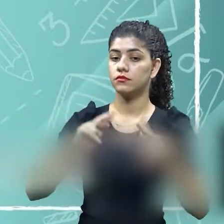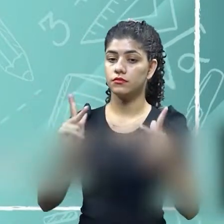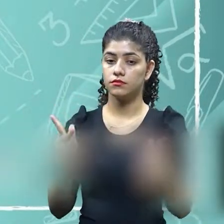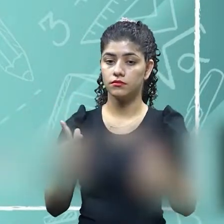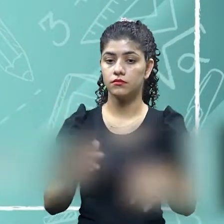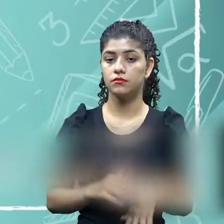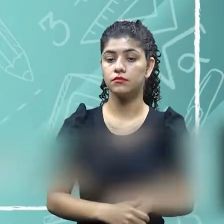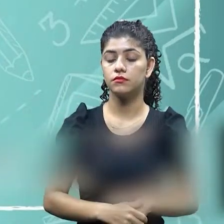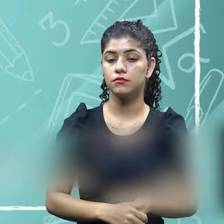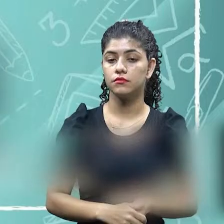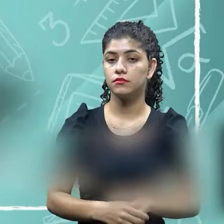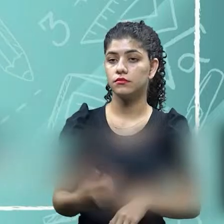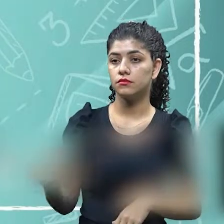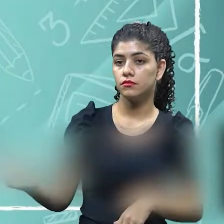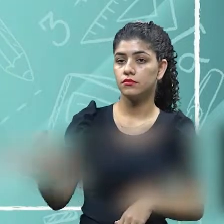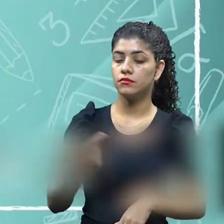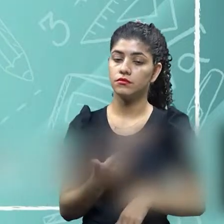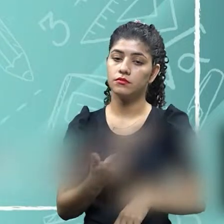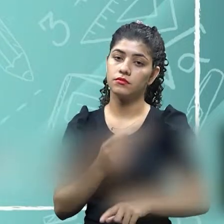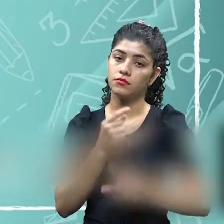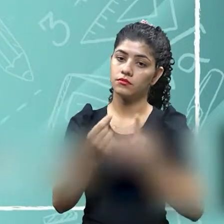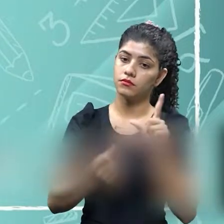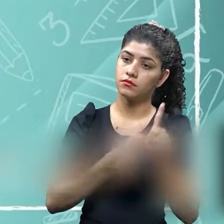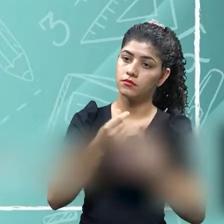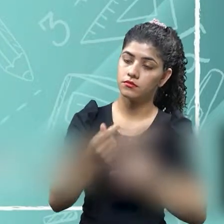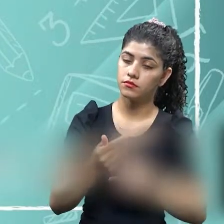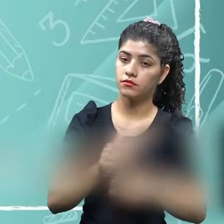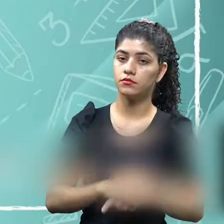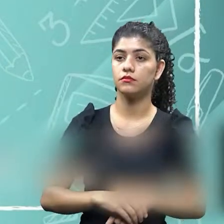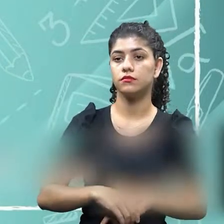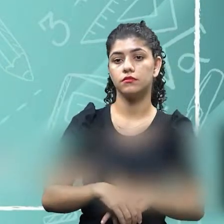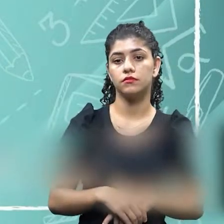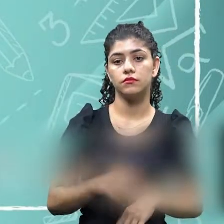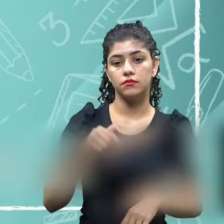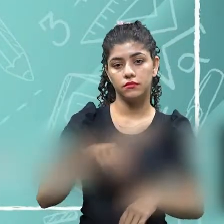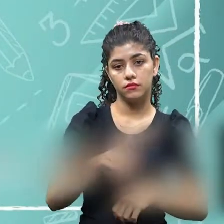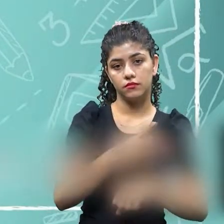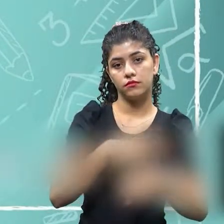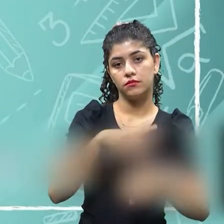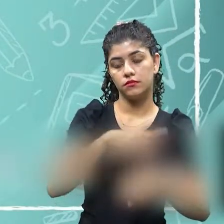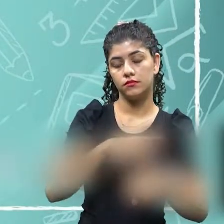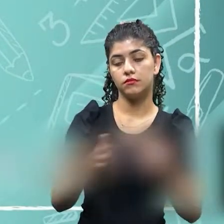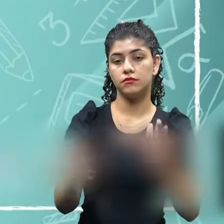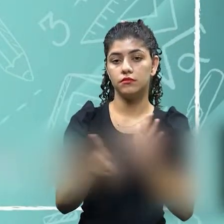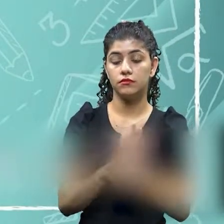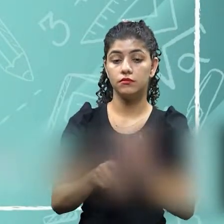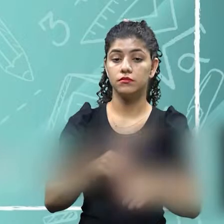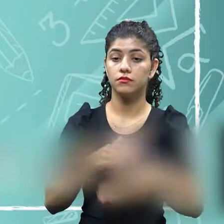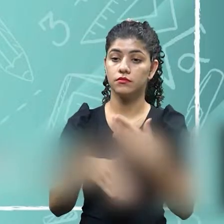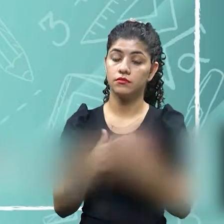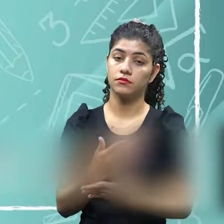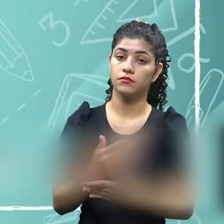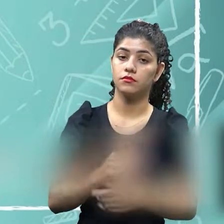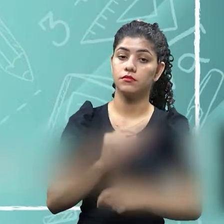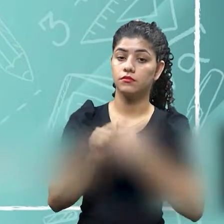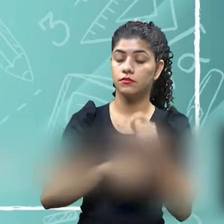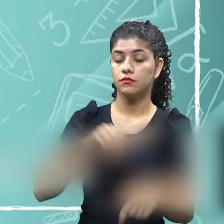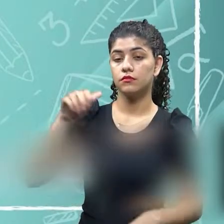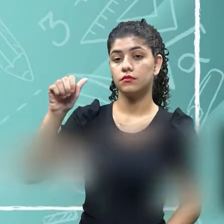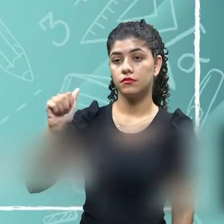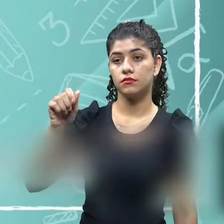são diferenciados do que uma logística nacional. Um outro ponto é a questão dos